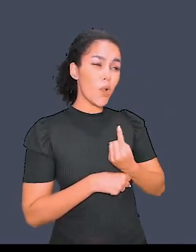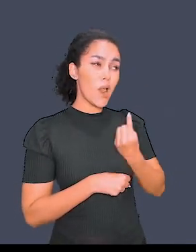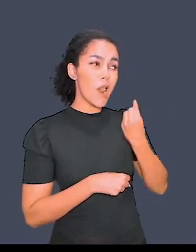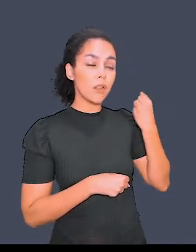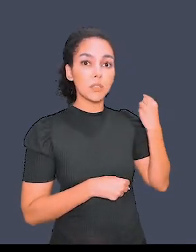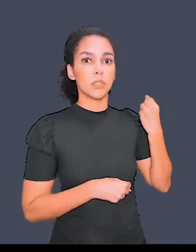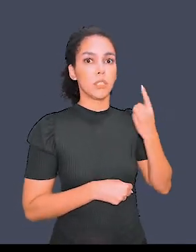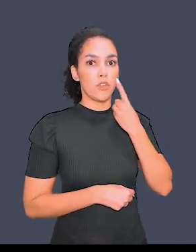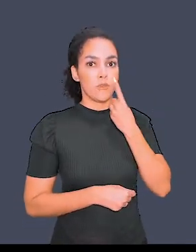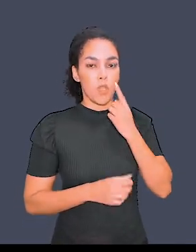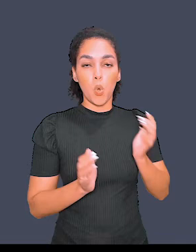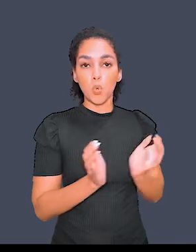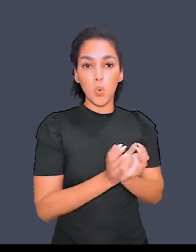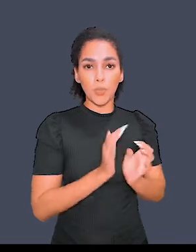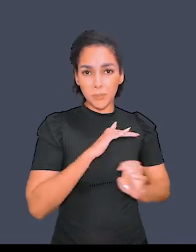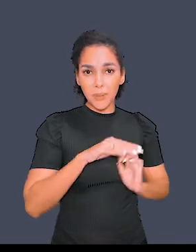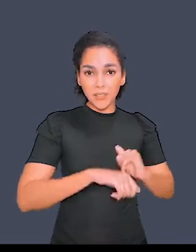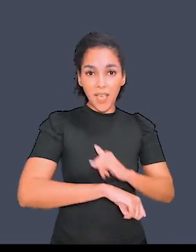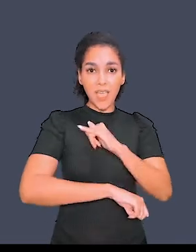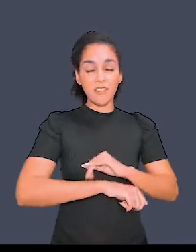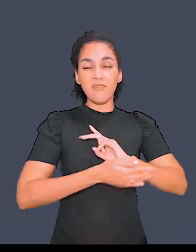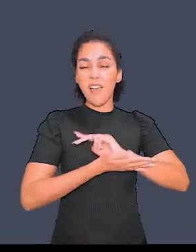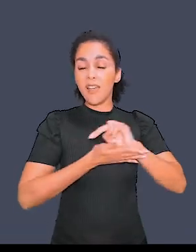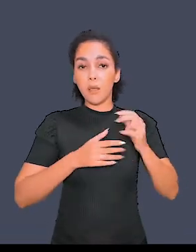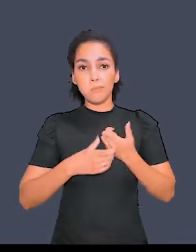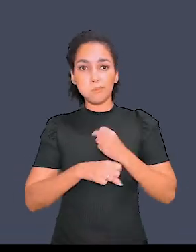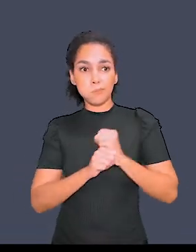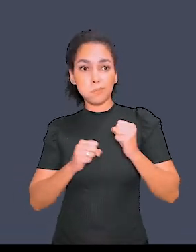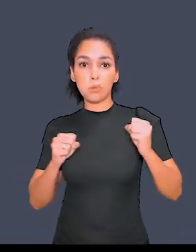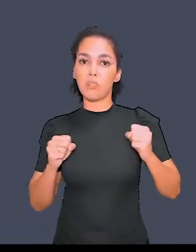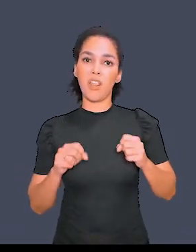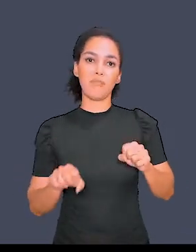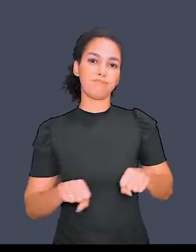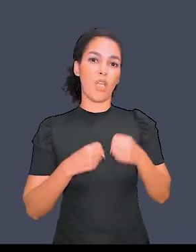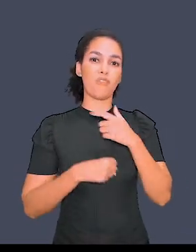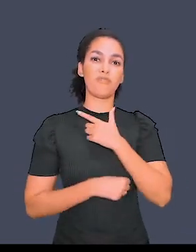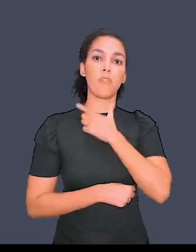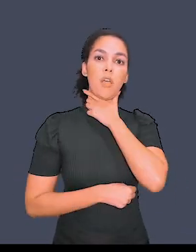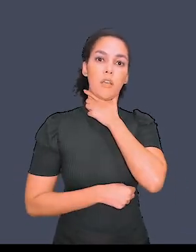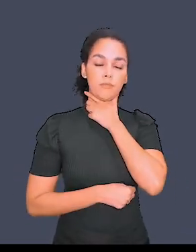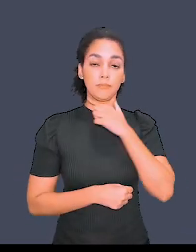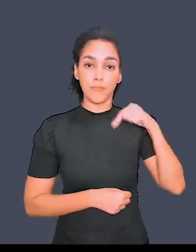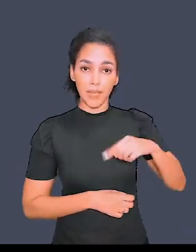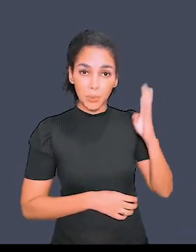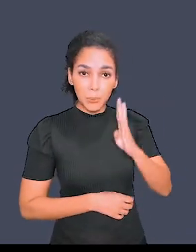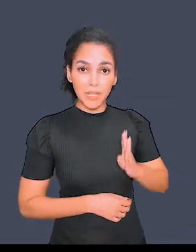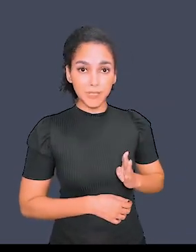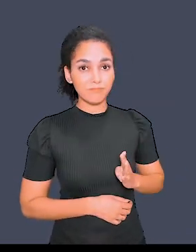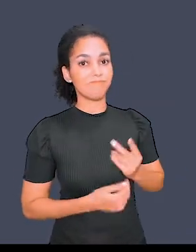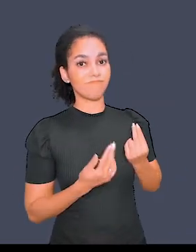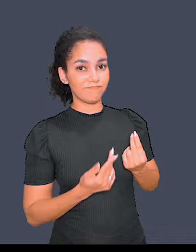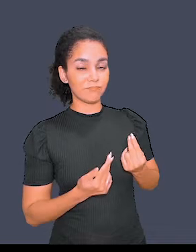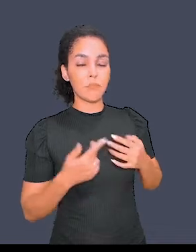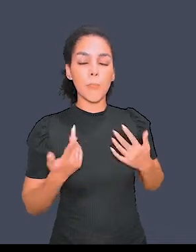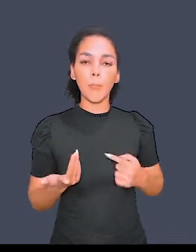que diversas companhias aéreas enormes vieram a falir. E aqui no Brasil não foi diferente, tá? Então a gente não